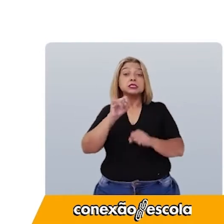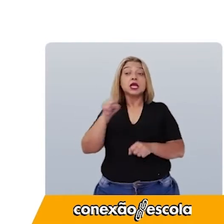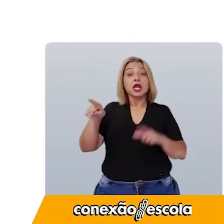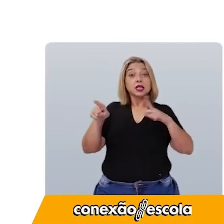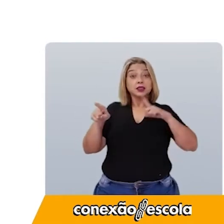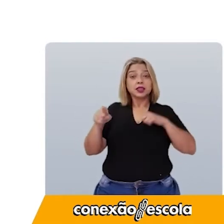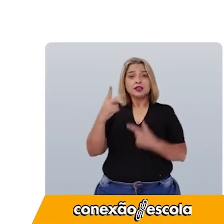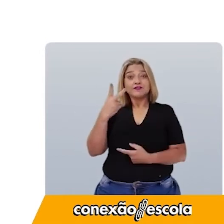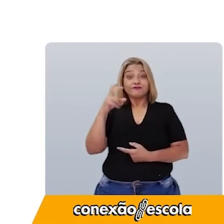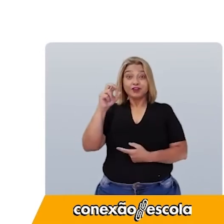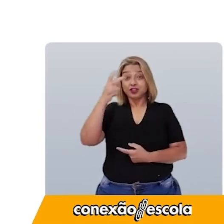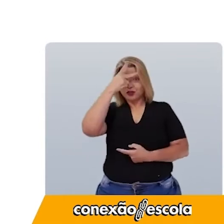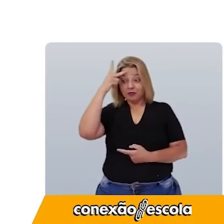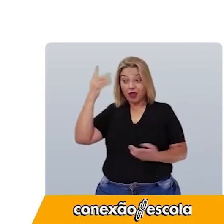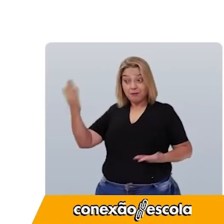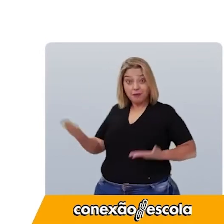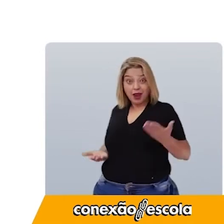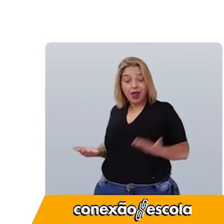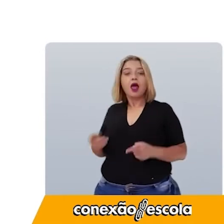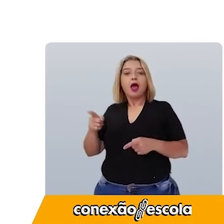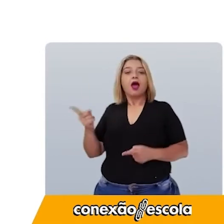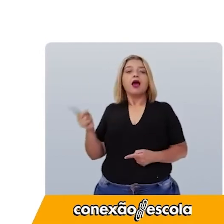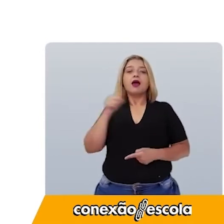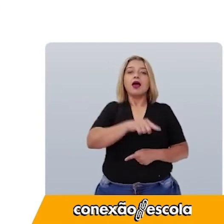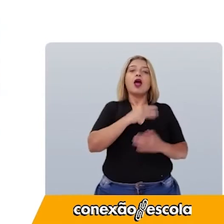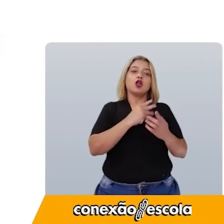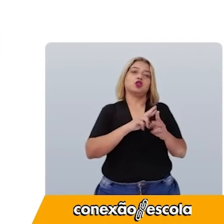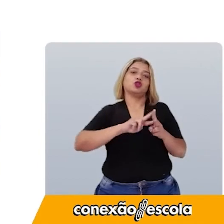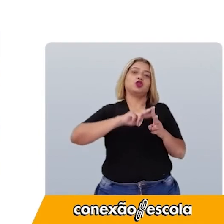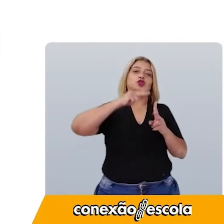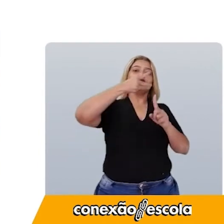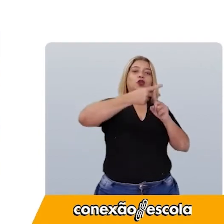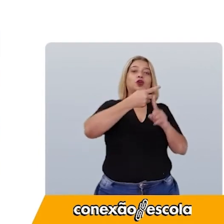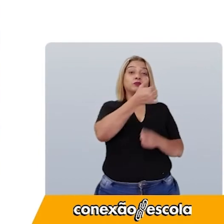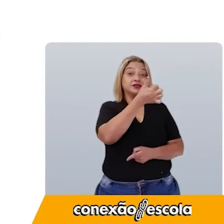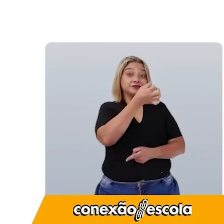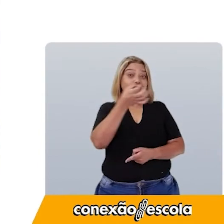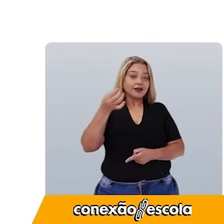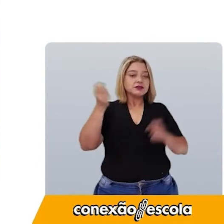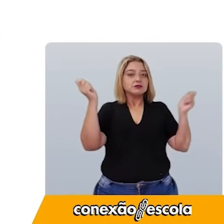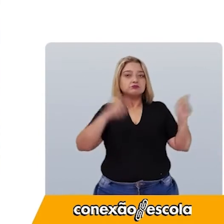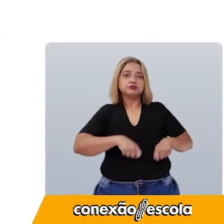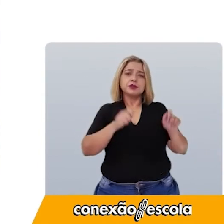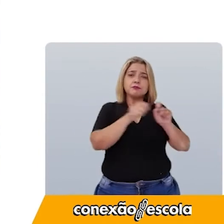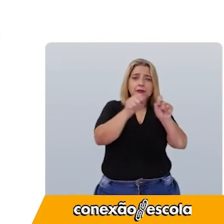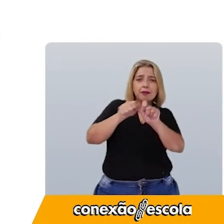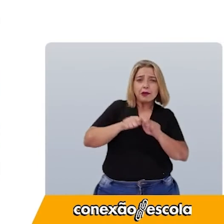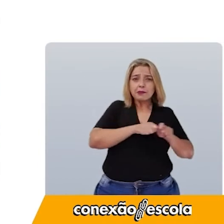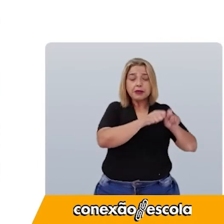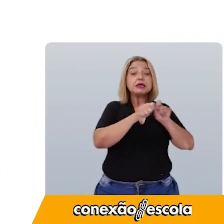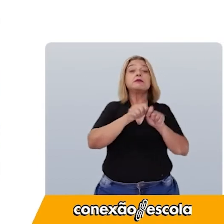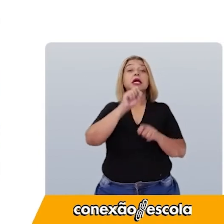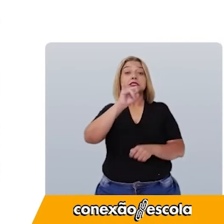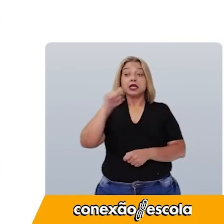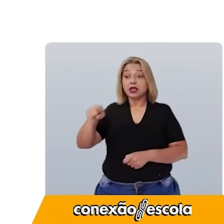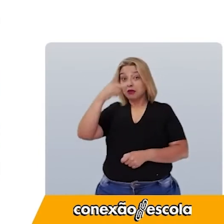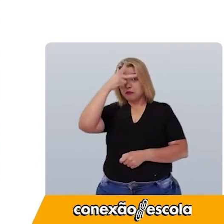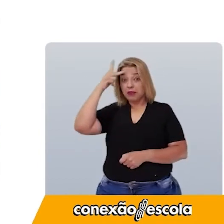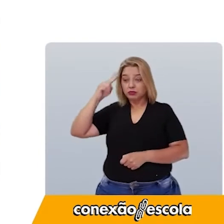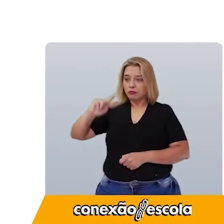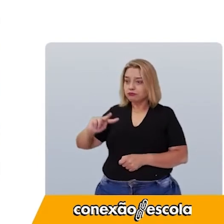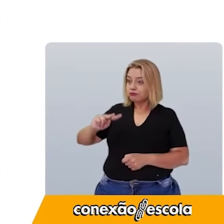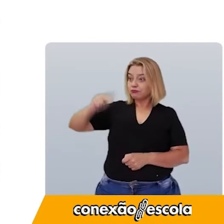operários trabalhando, 600 produtos serão produzidos. Ou seja, se eu aumento a